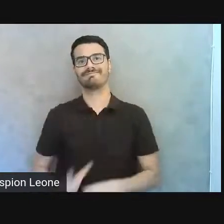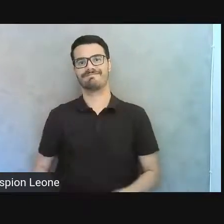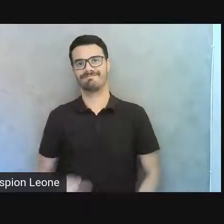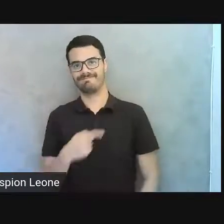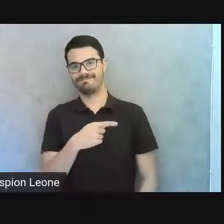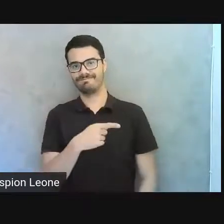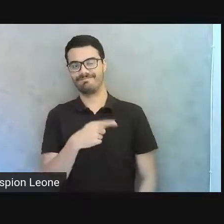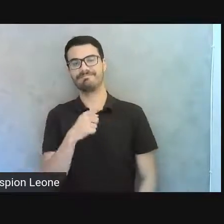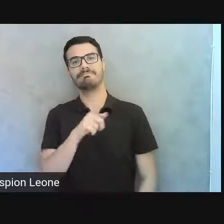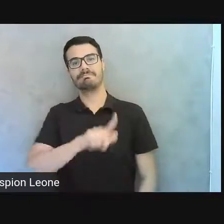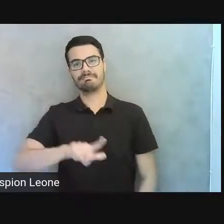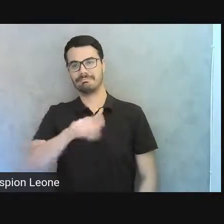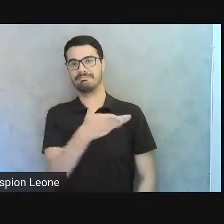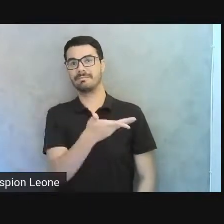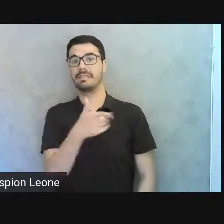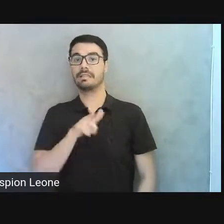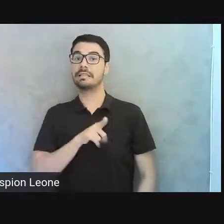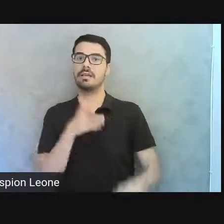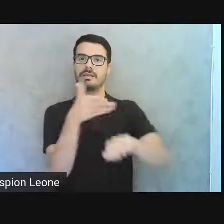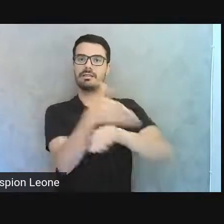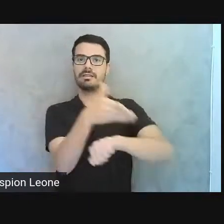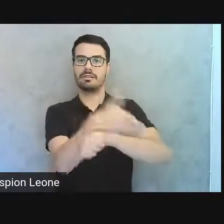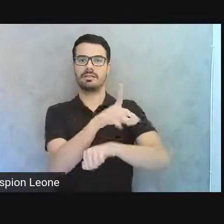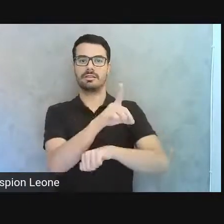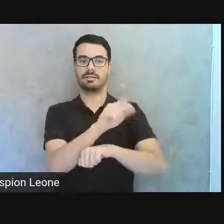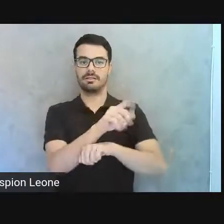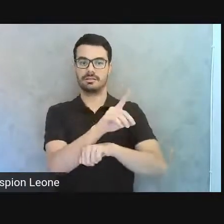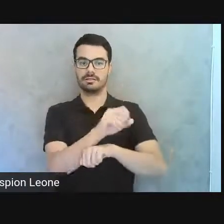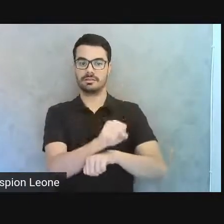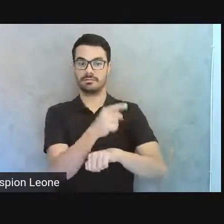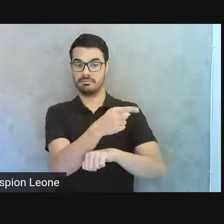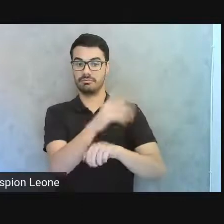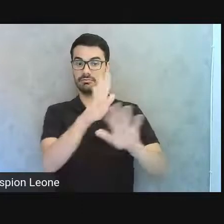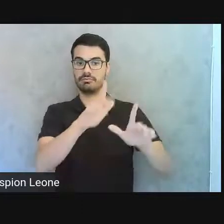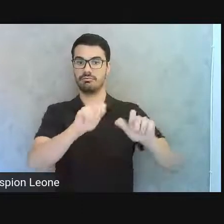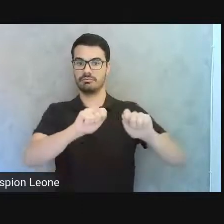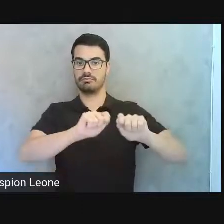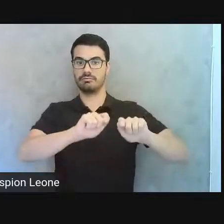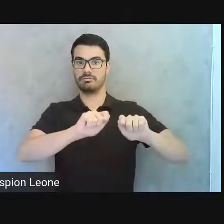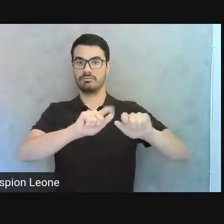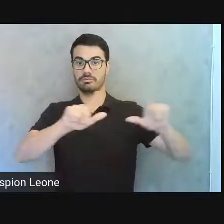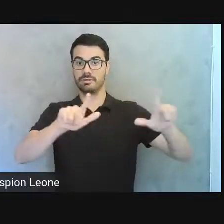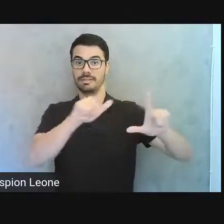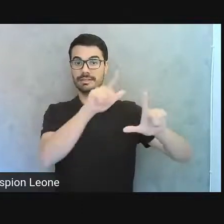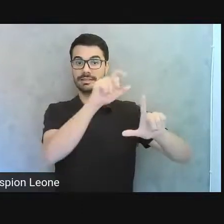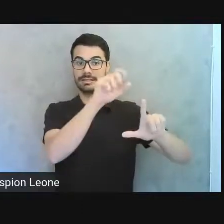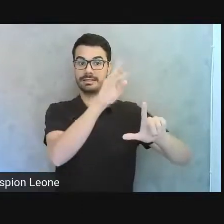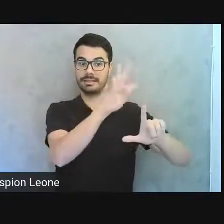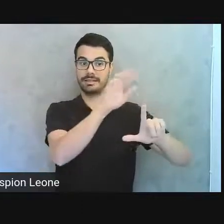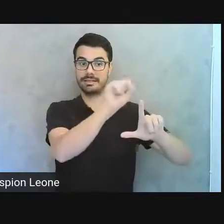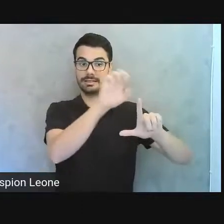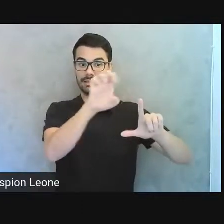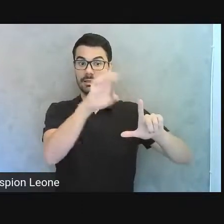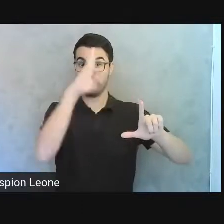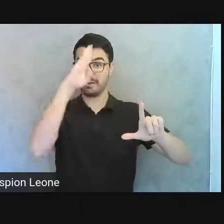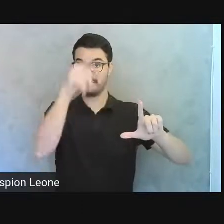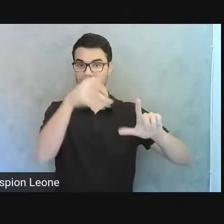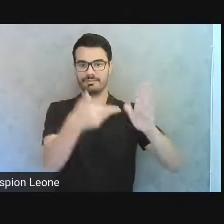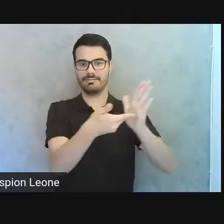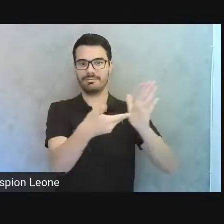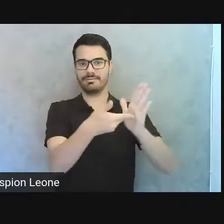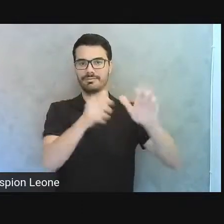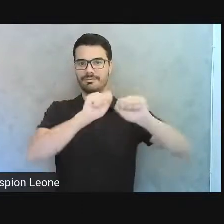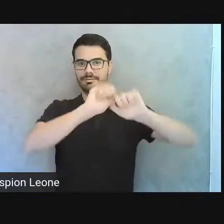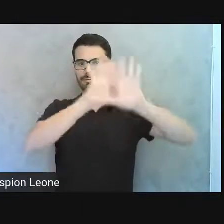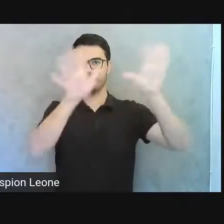eu tendo acesso a esses dados disponibilizados pelo TSE, mas principalmente pela Câmara, eu comecei a